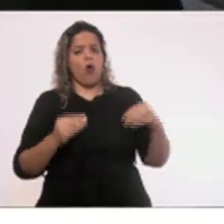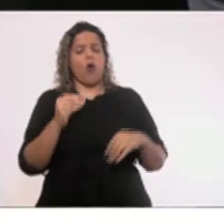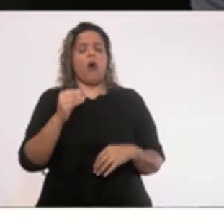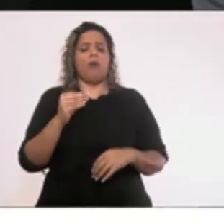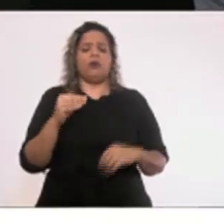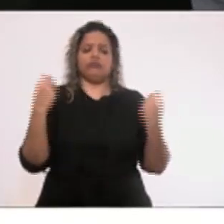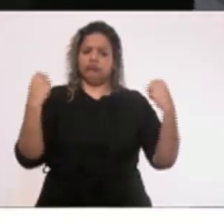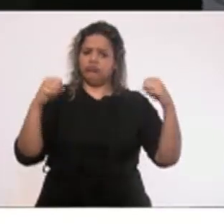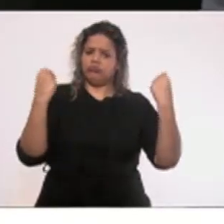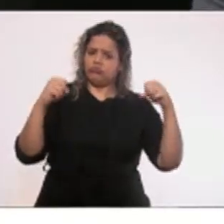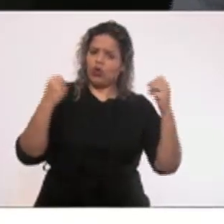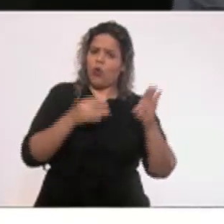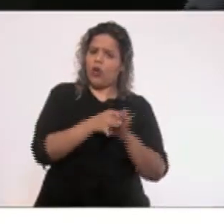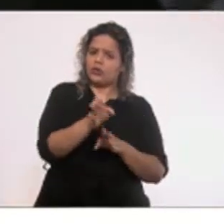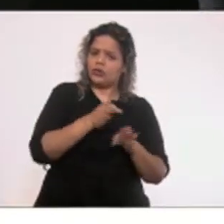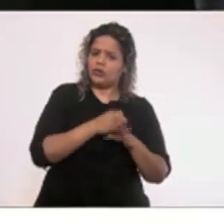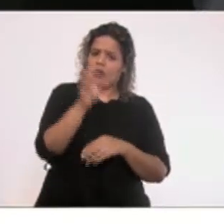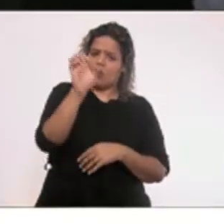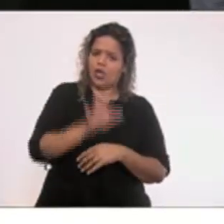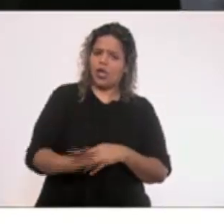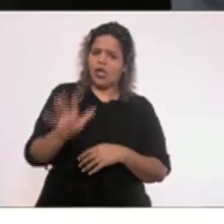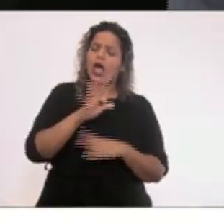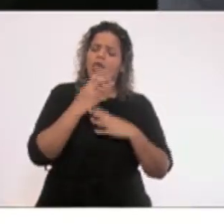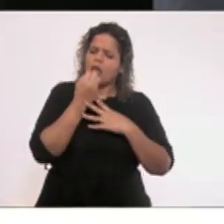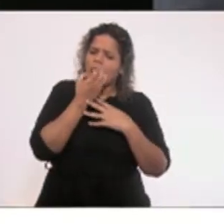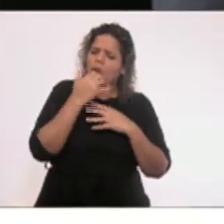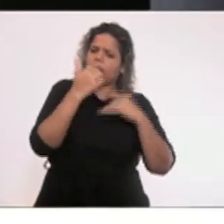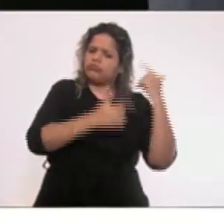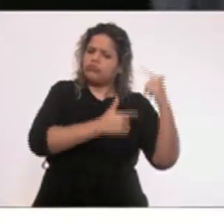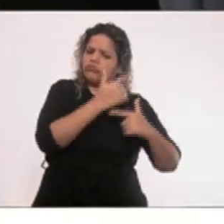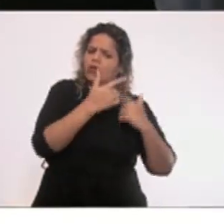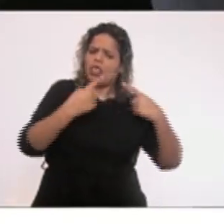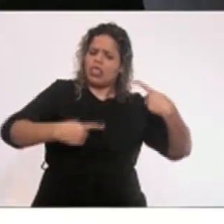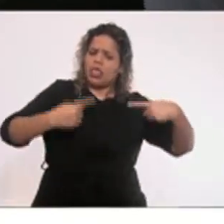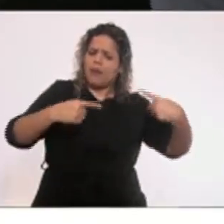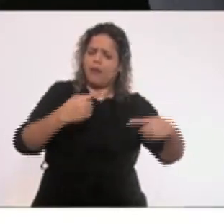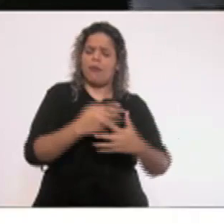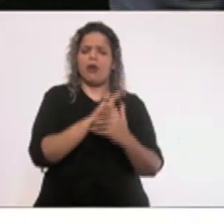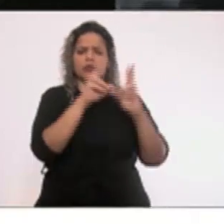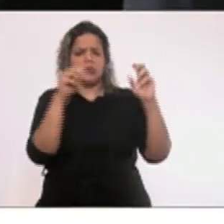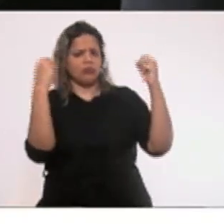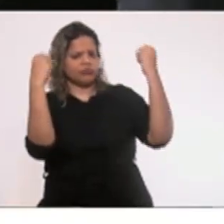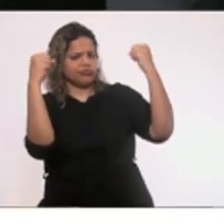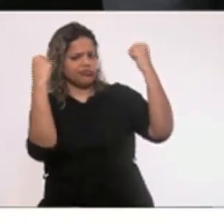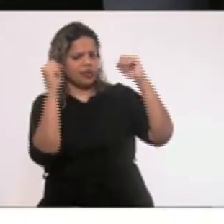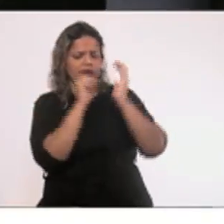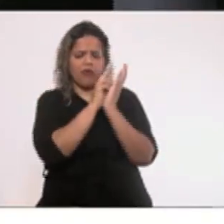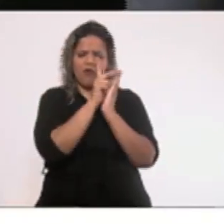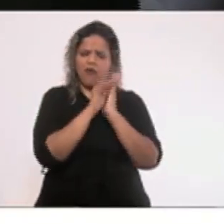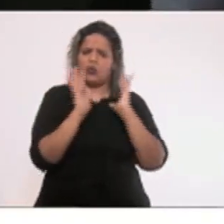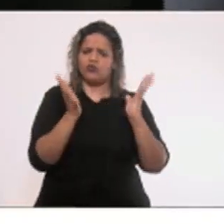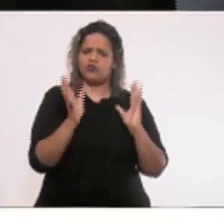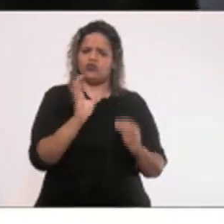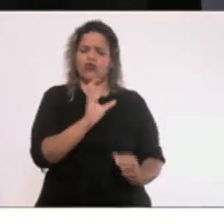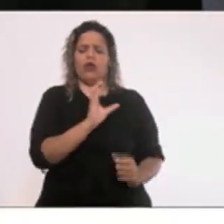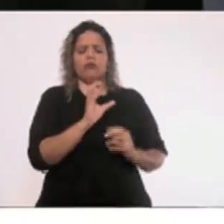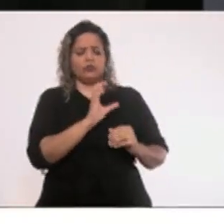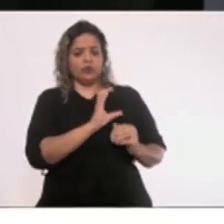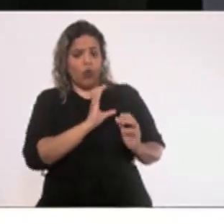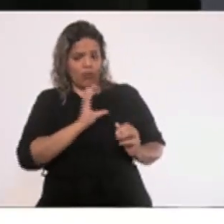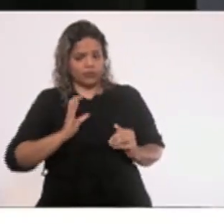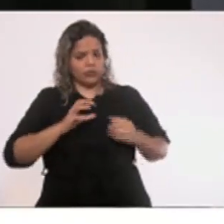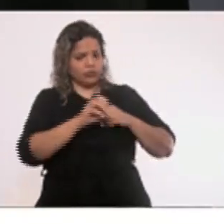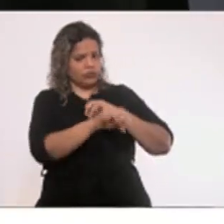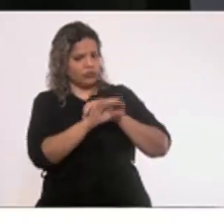de Educação Física. Nós temos boa tradição de debates com as audiências públicas sobre educação física, que fizemos várias na Comissão de Educação e na